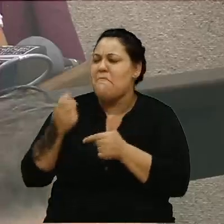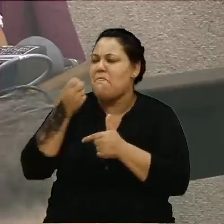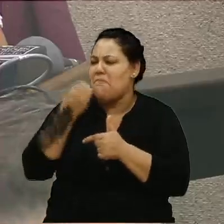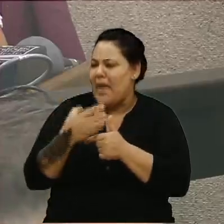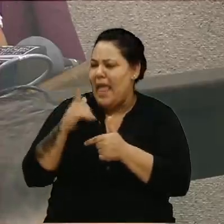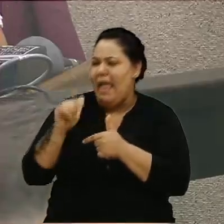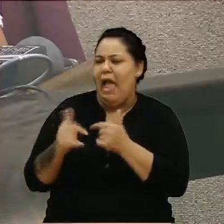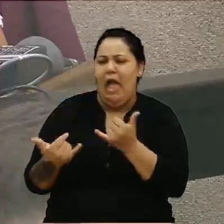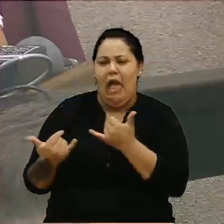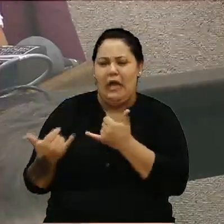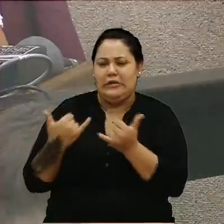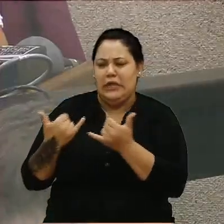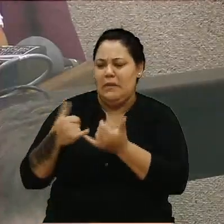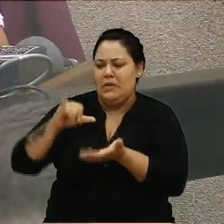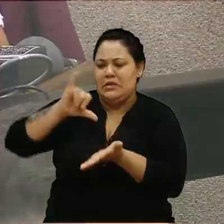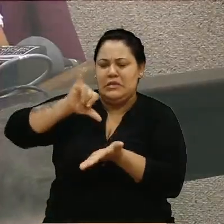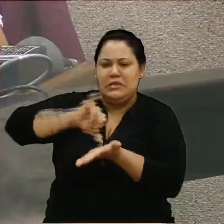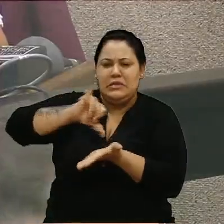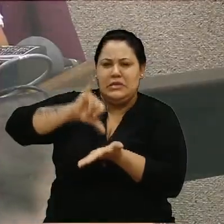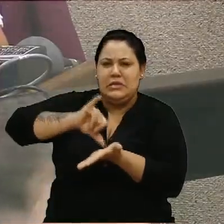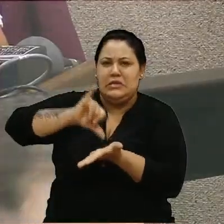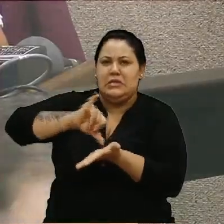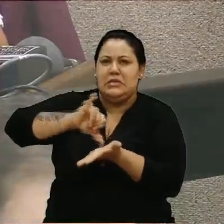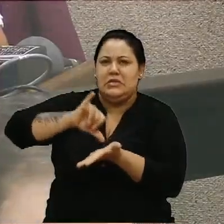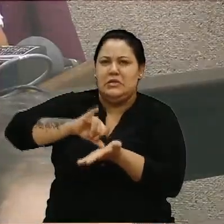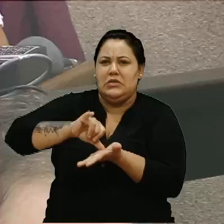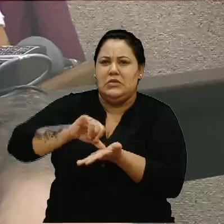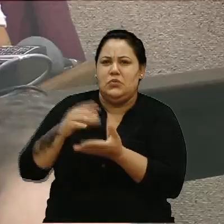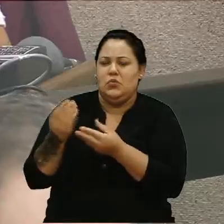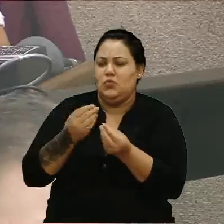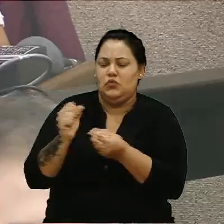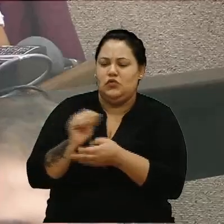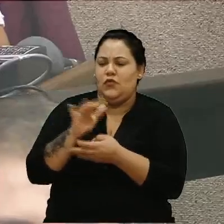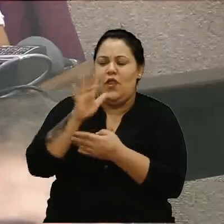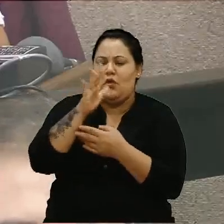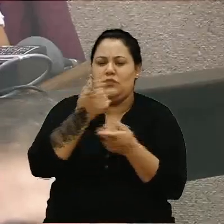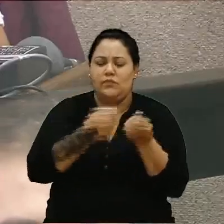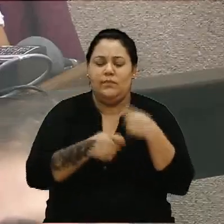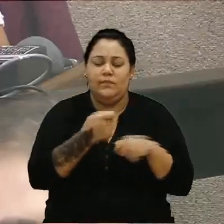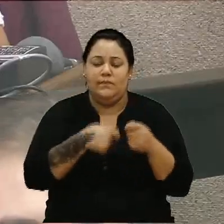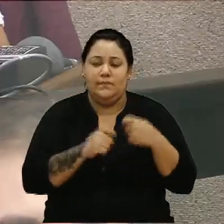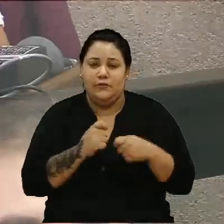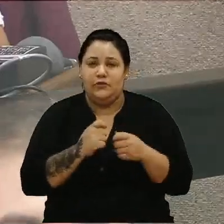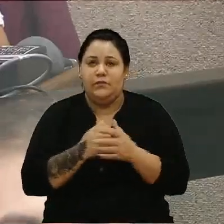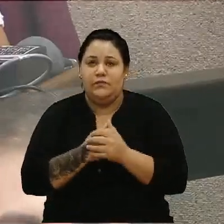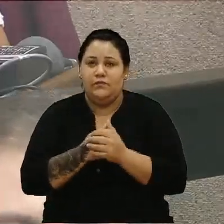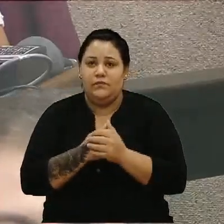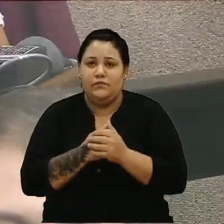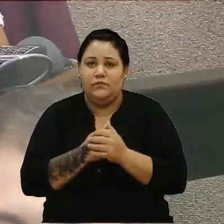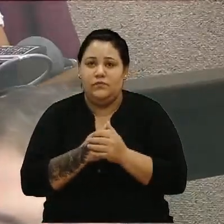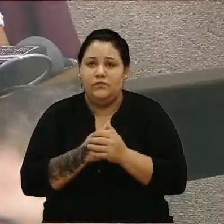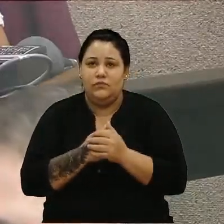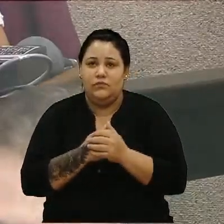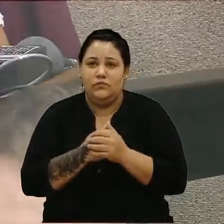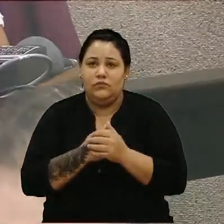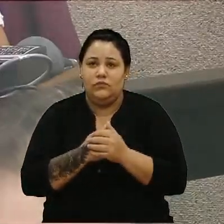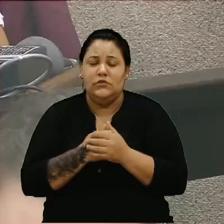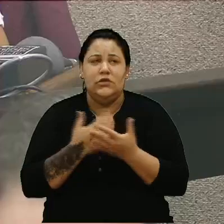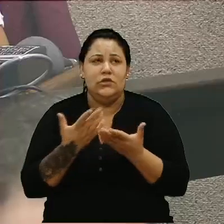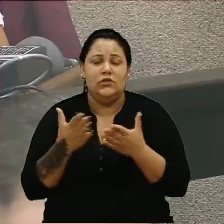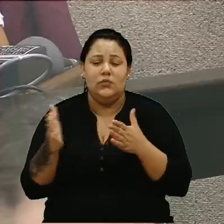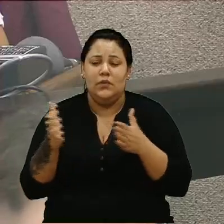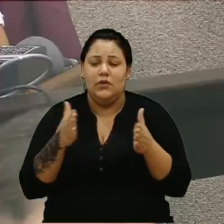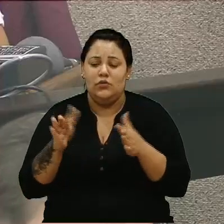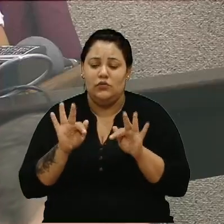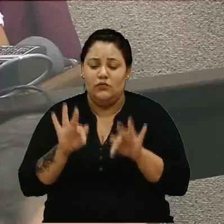eram centros muito valorizados pela administração. E, de repente, no período do